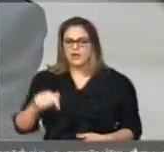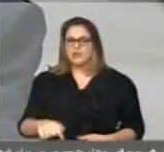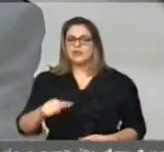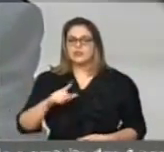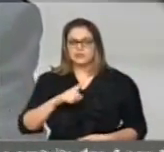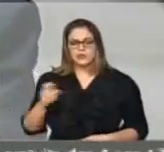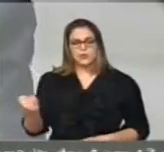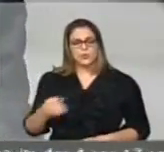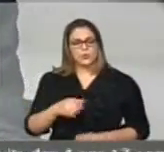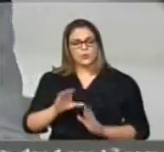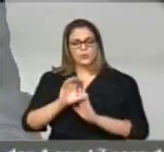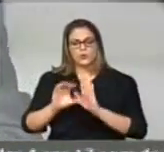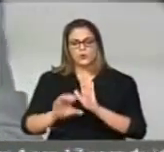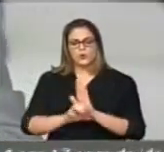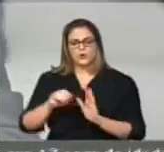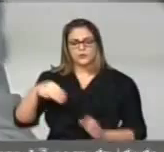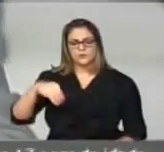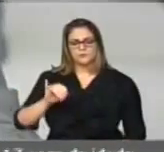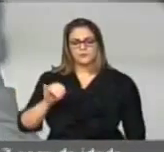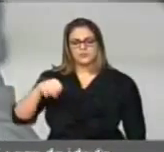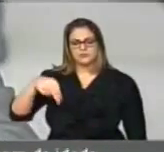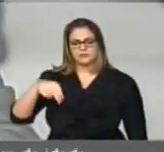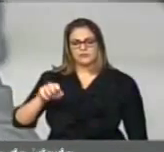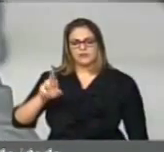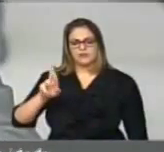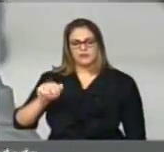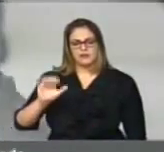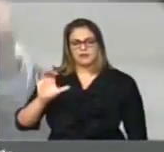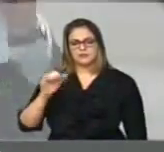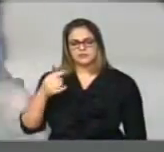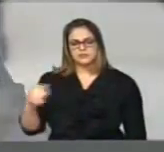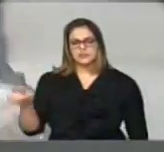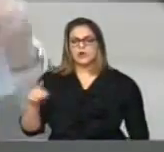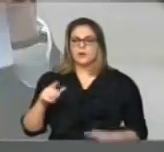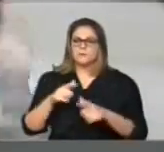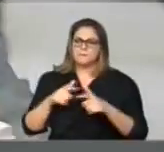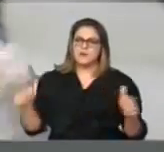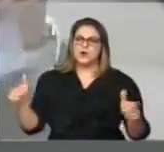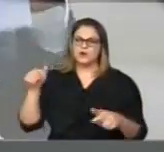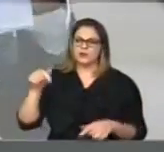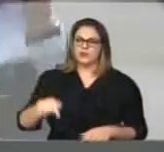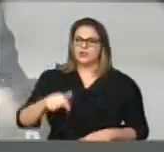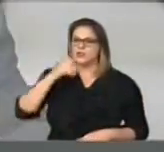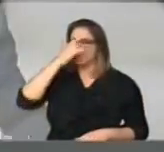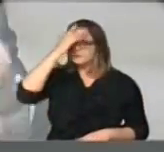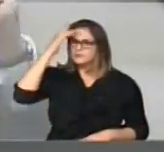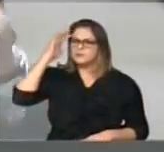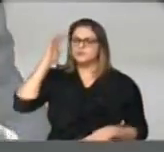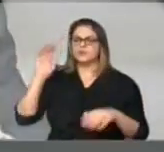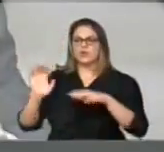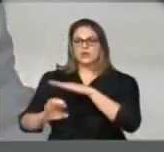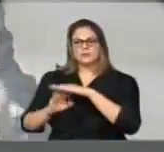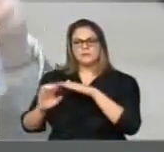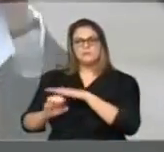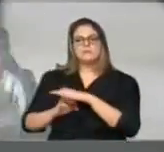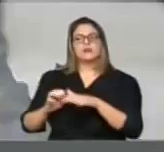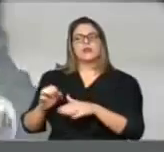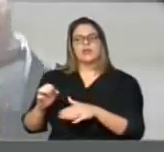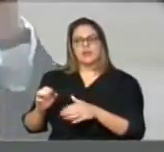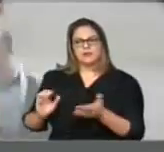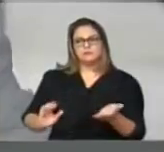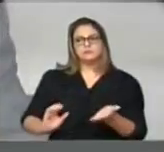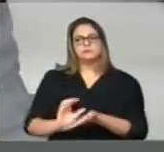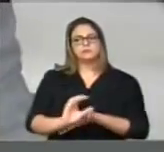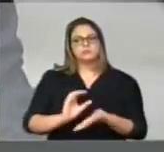de mineração. E uma grande parte são pessoas financiadas pelas grandes empresas mineradoras, parlamentares da